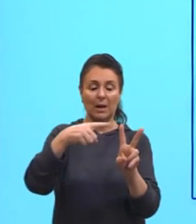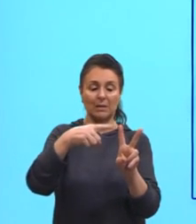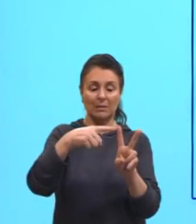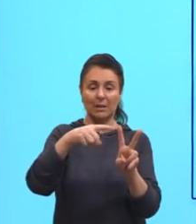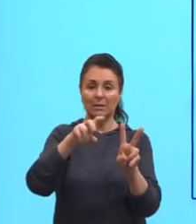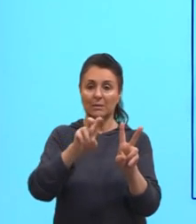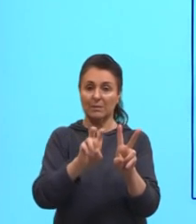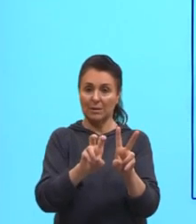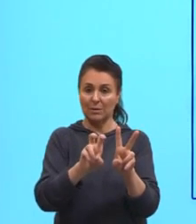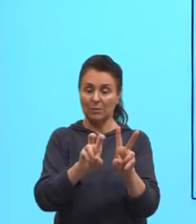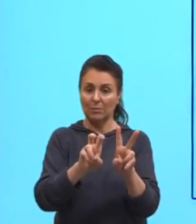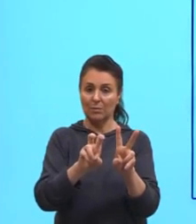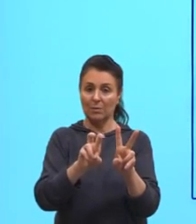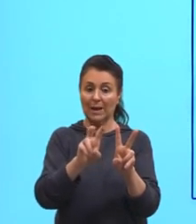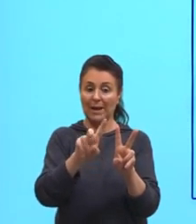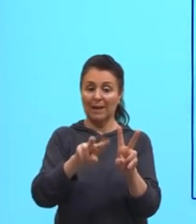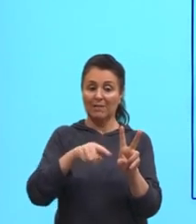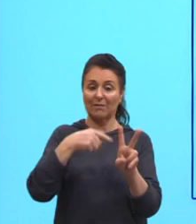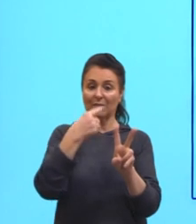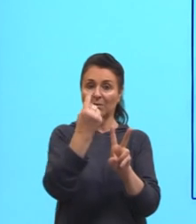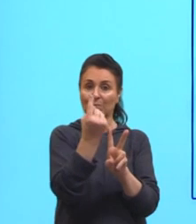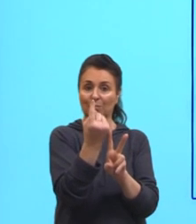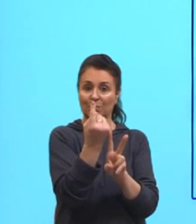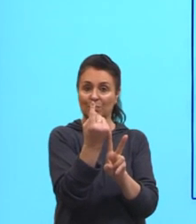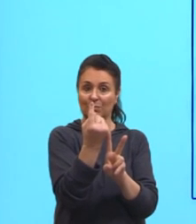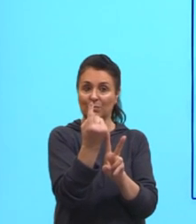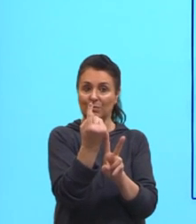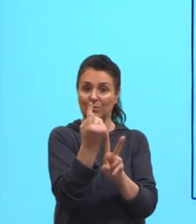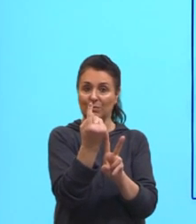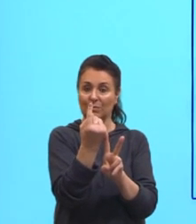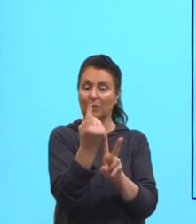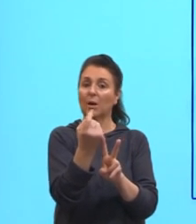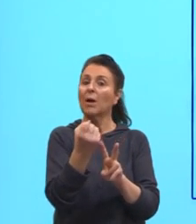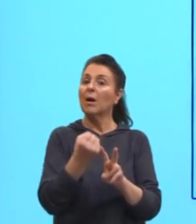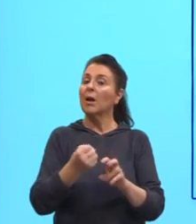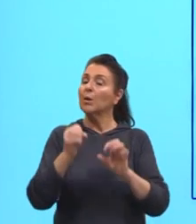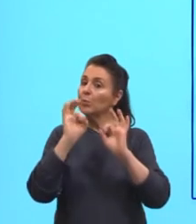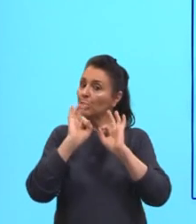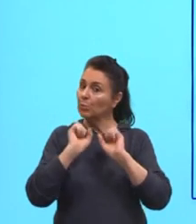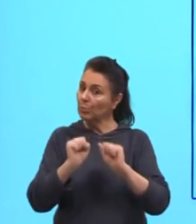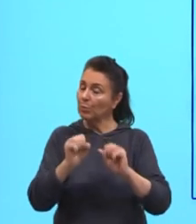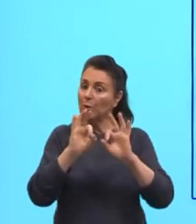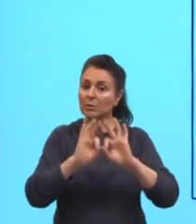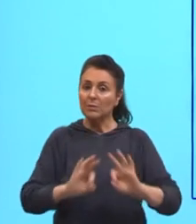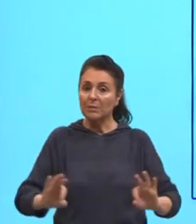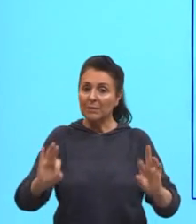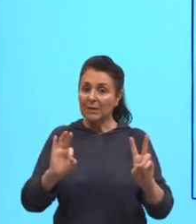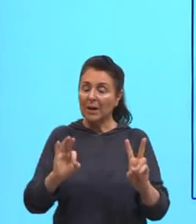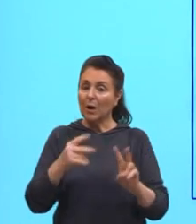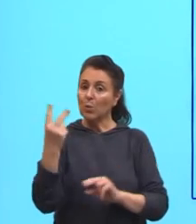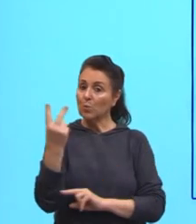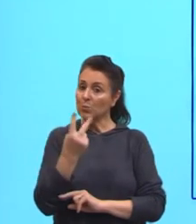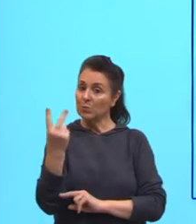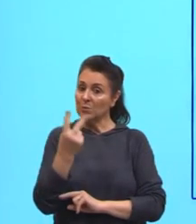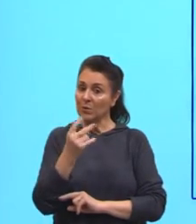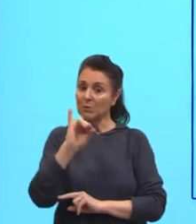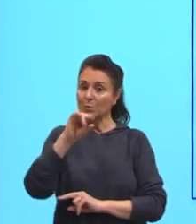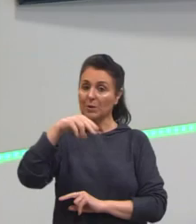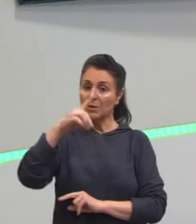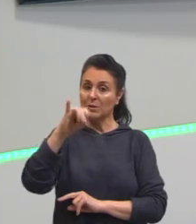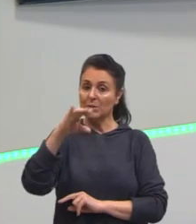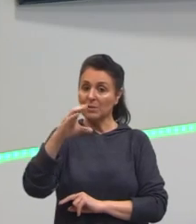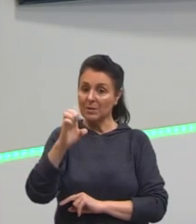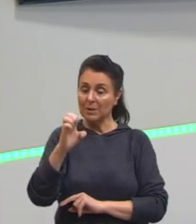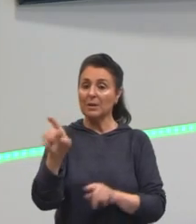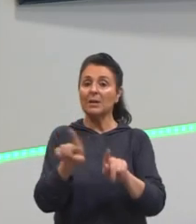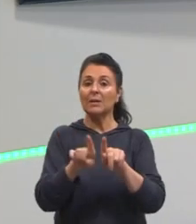elevado a um tá ela é útil quando a gente pode simplificar e o índice e o expoente as